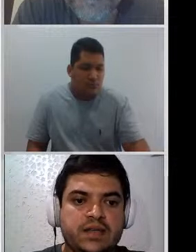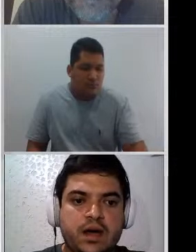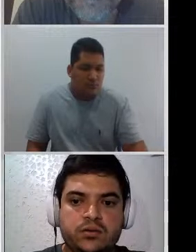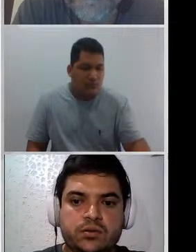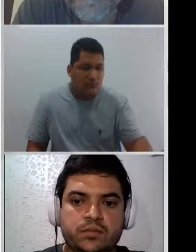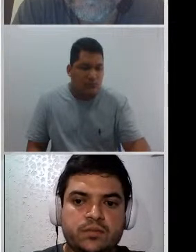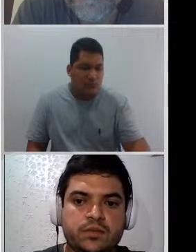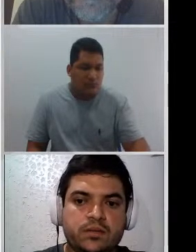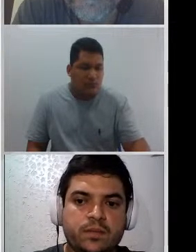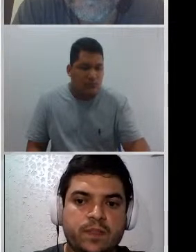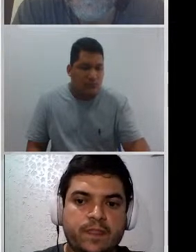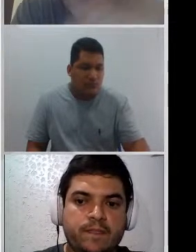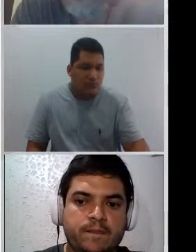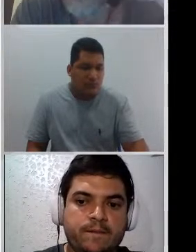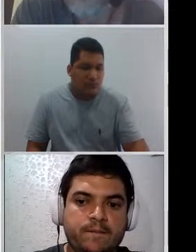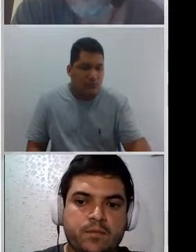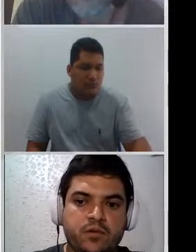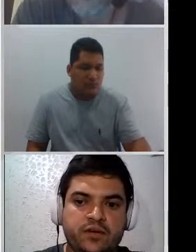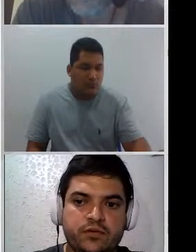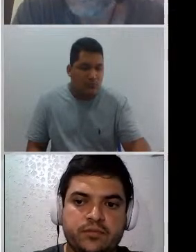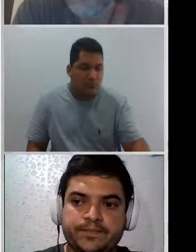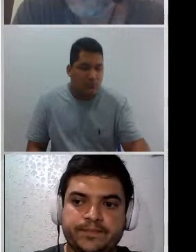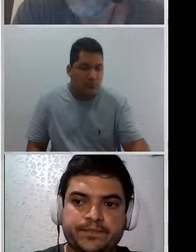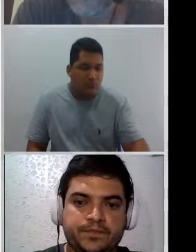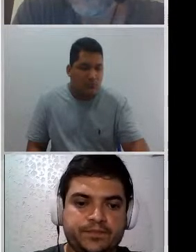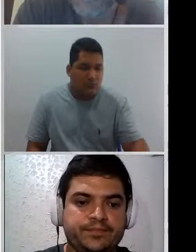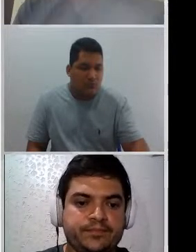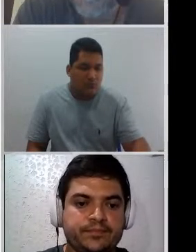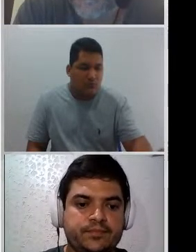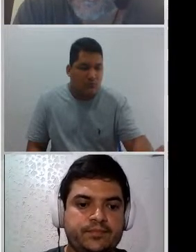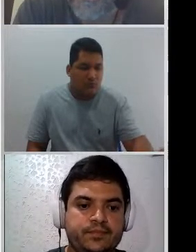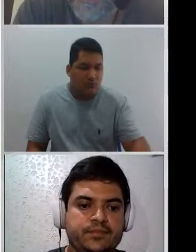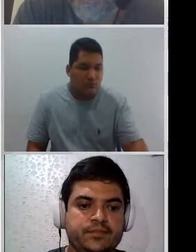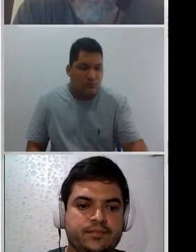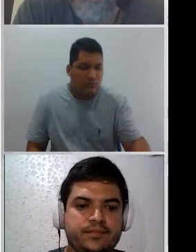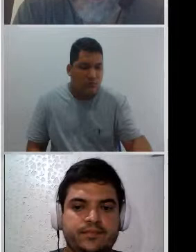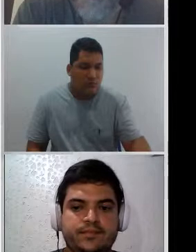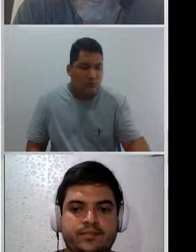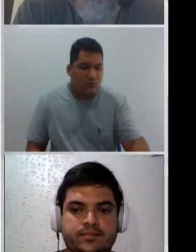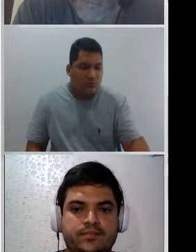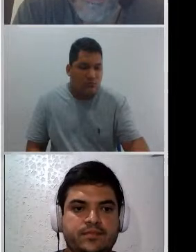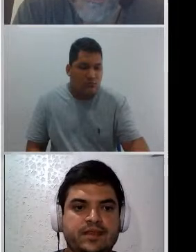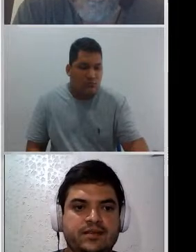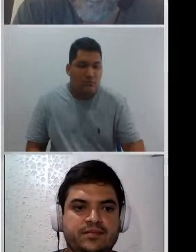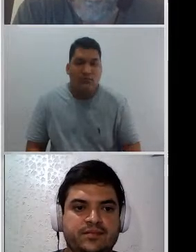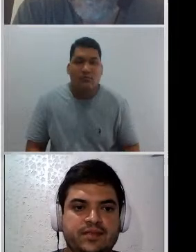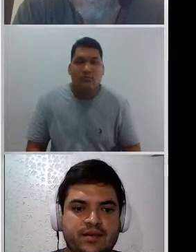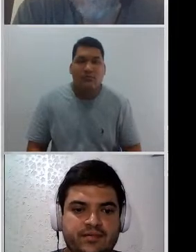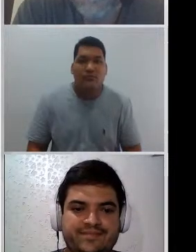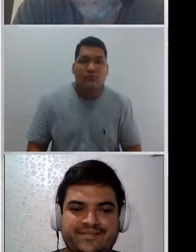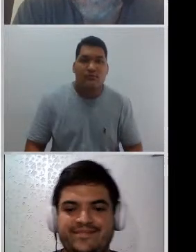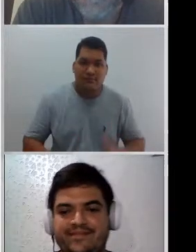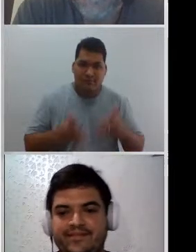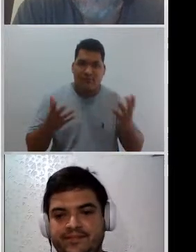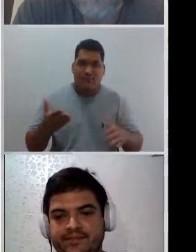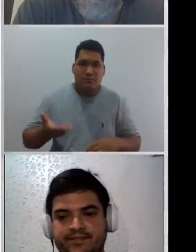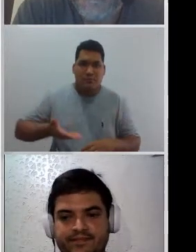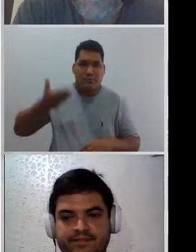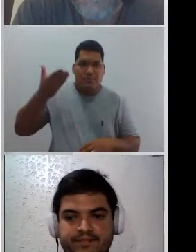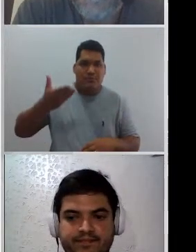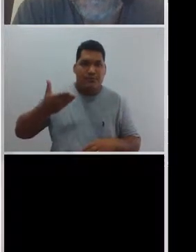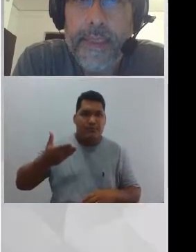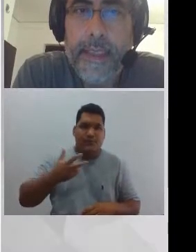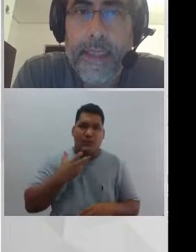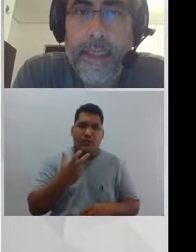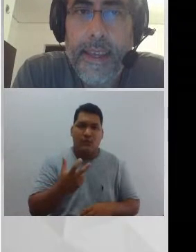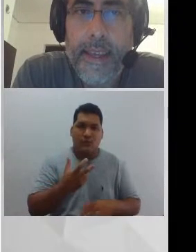pouquinho mais alto, por Ok. favor? Sim, vou aumentar o tom da voz. Obrigado. Tá.